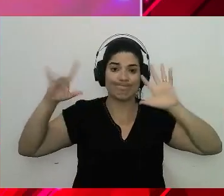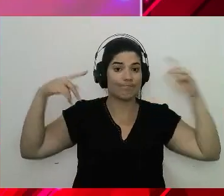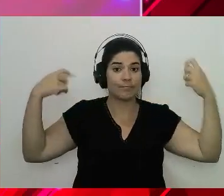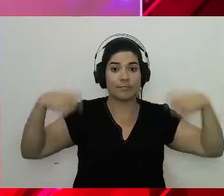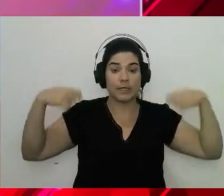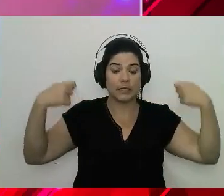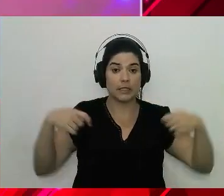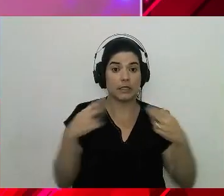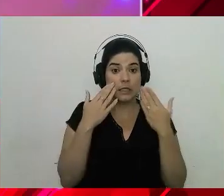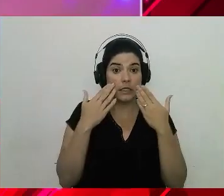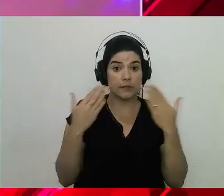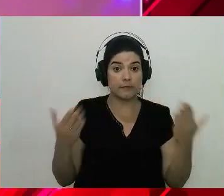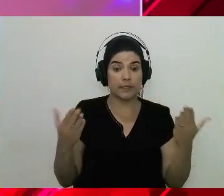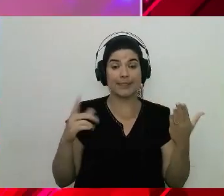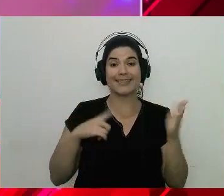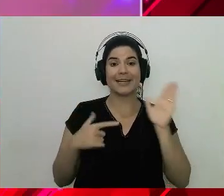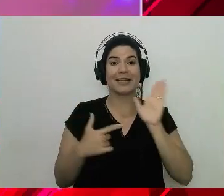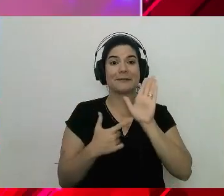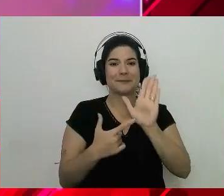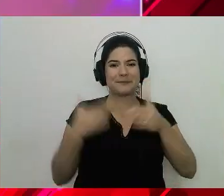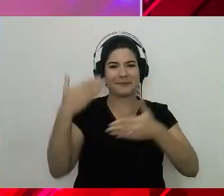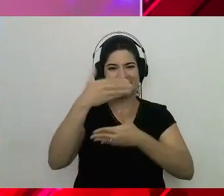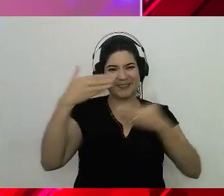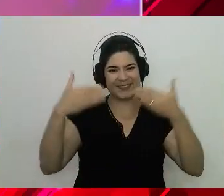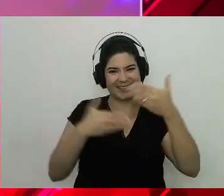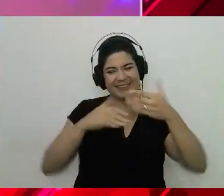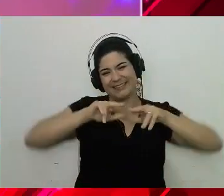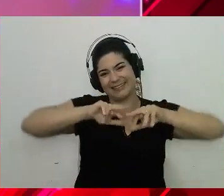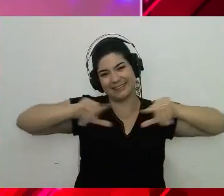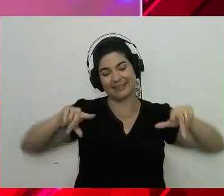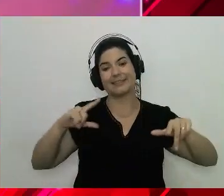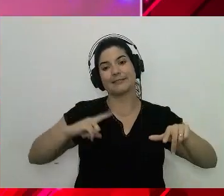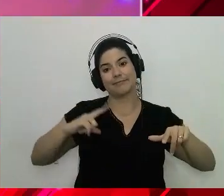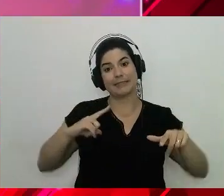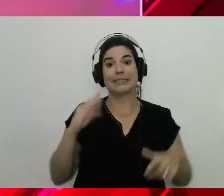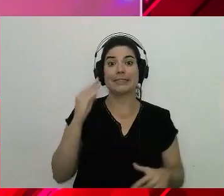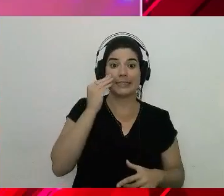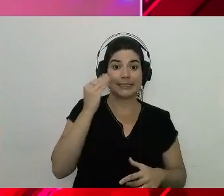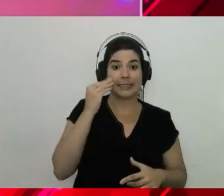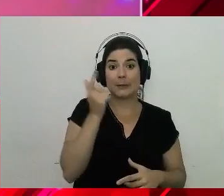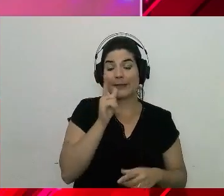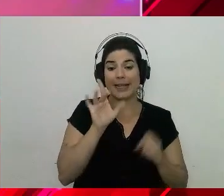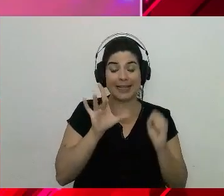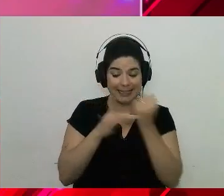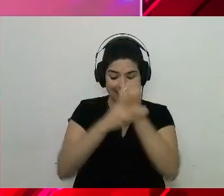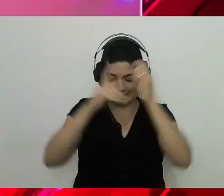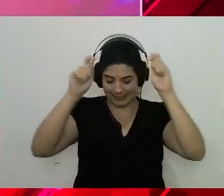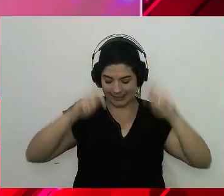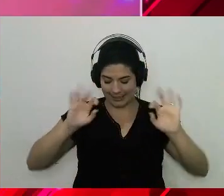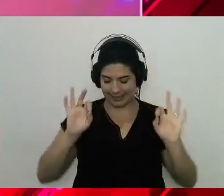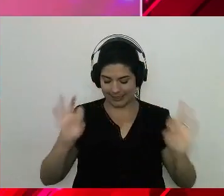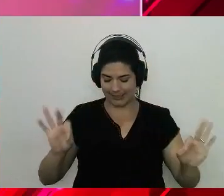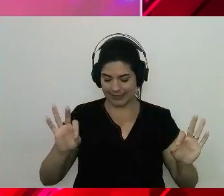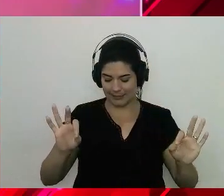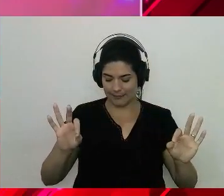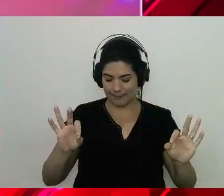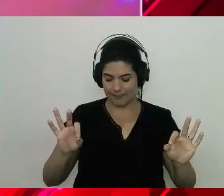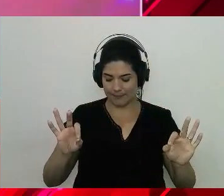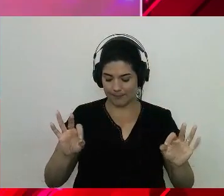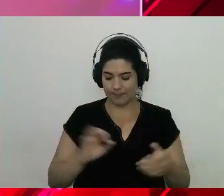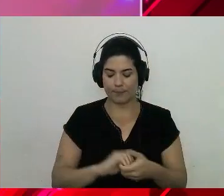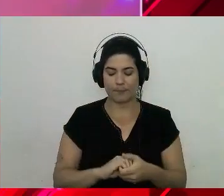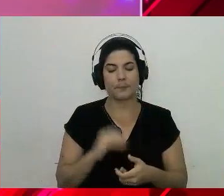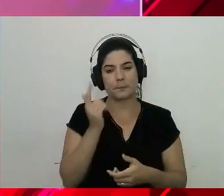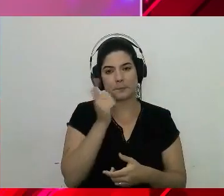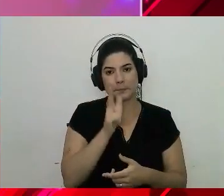vendo agora na apresentação, a gente tem diversos fatores externos, a gente tem que testar, tem que garantir que a conexão HTTP esteja acontecendo com o sistema do